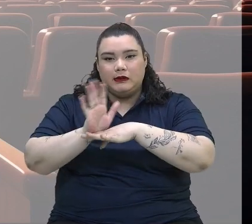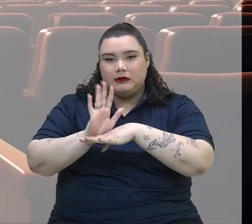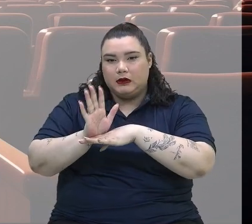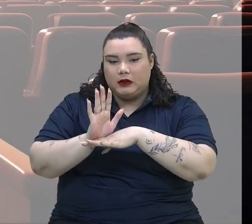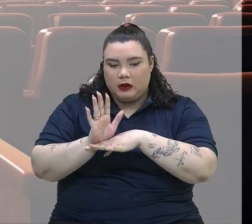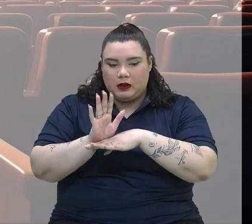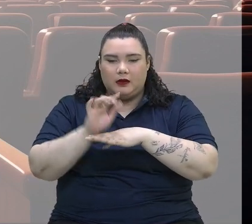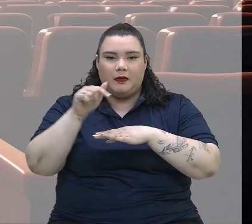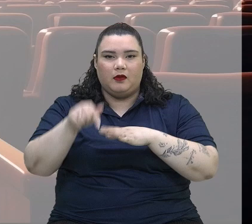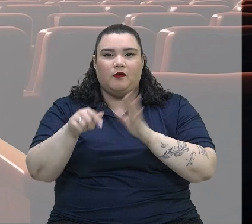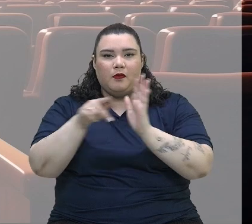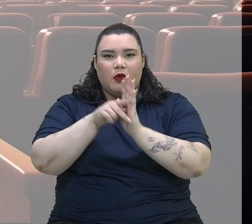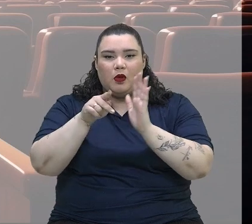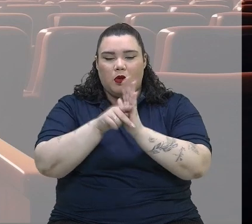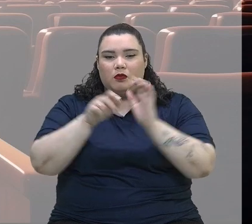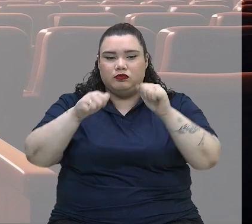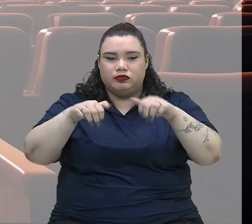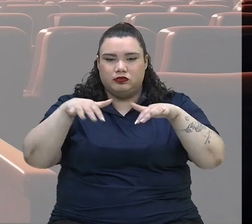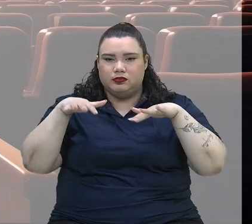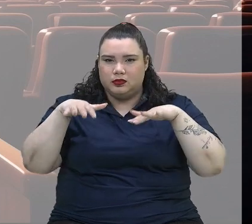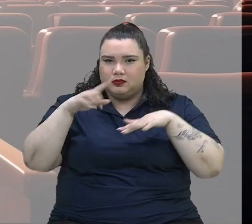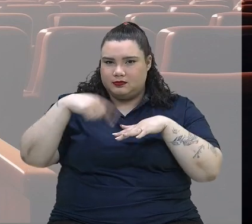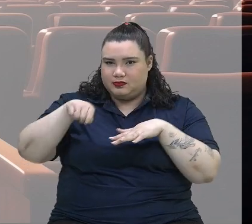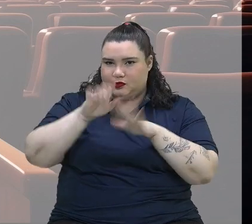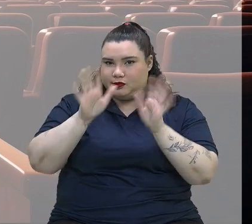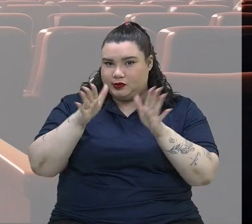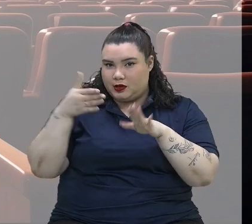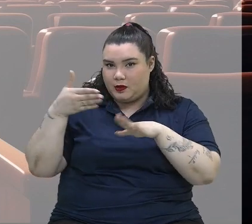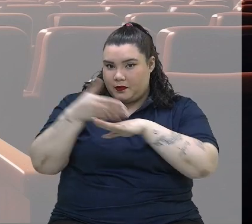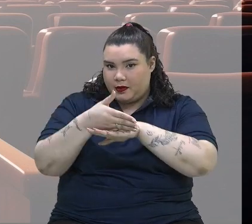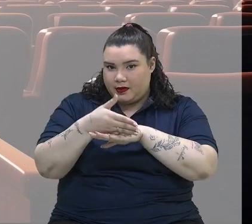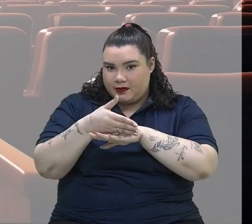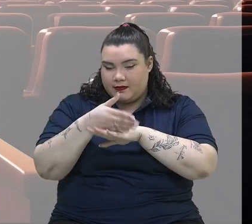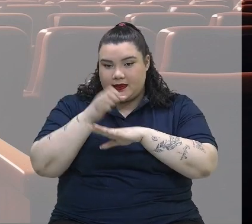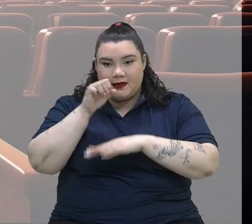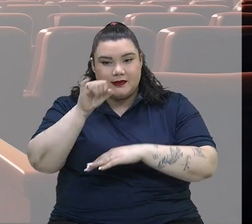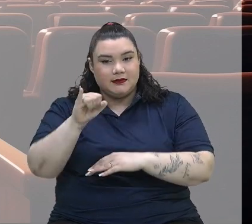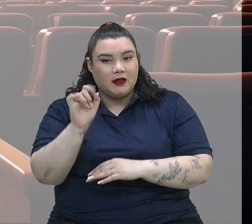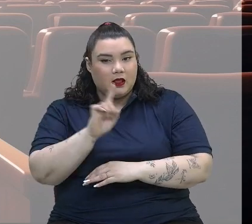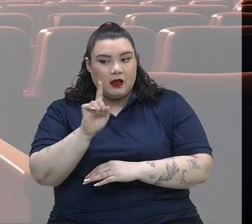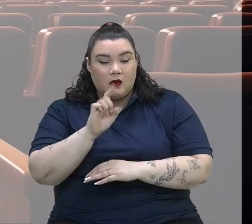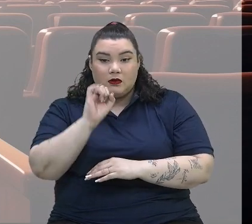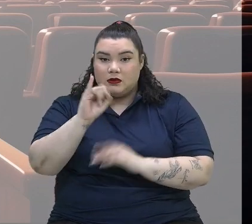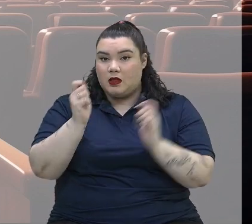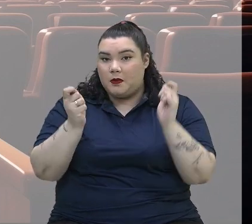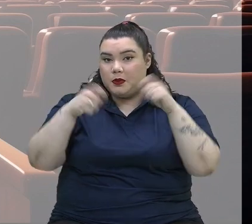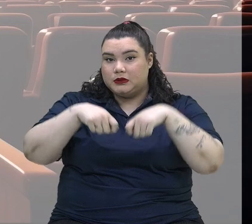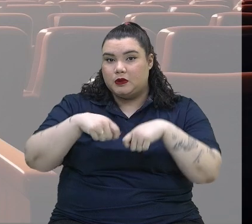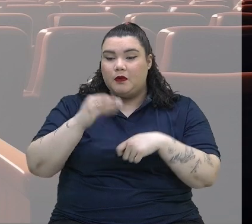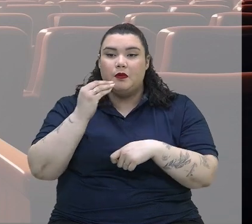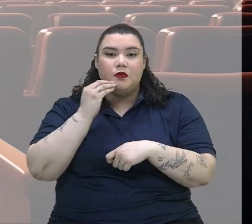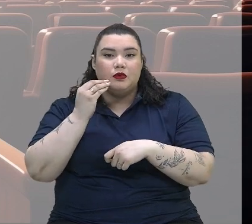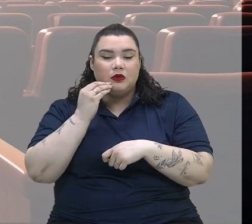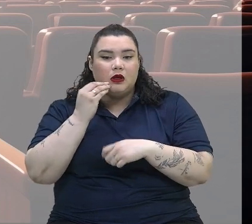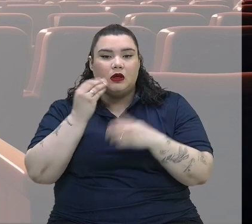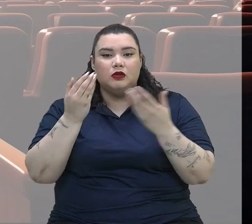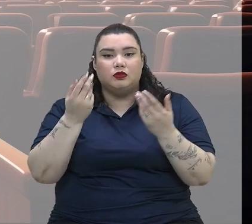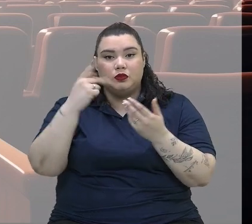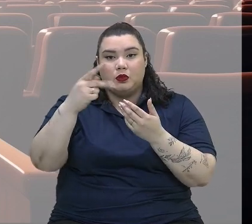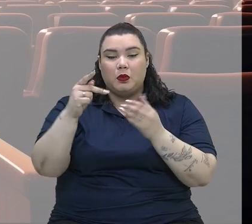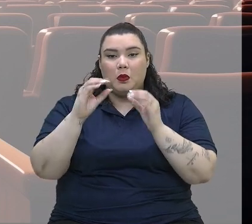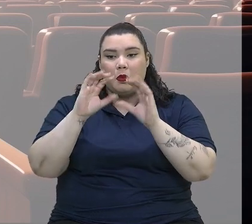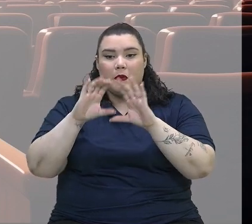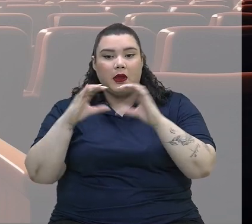de exibição. Você já foi a um cinema? Se não foi, se tiver oportunidade, ou aí na sua